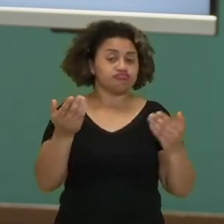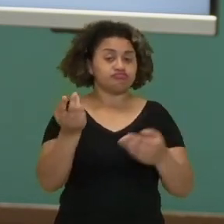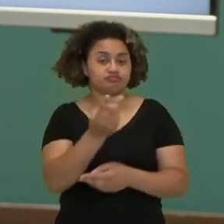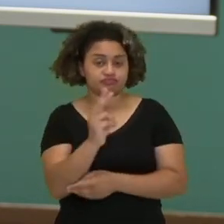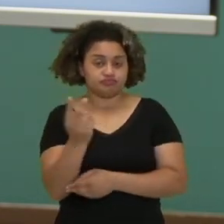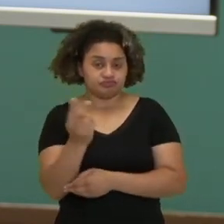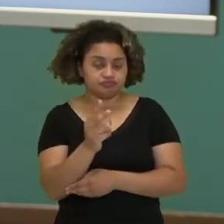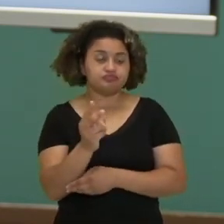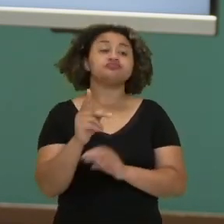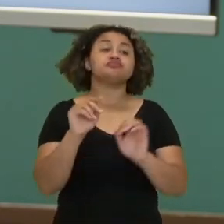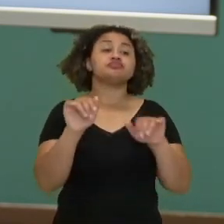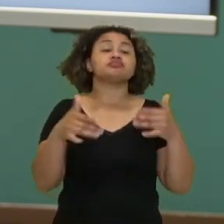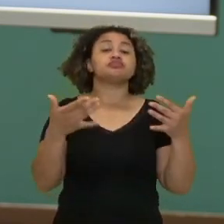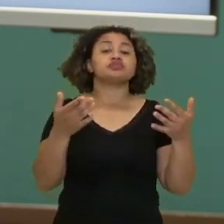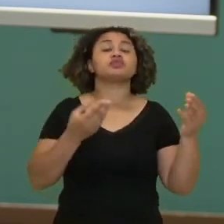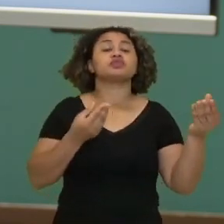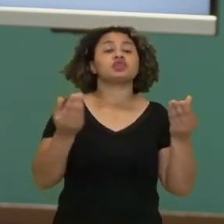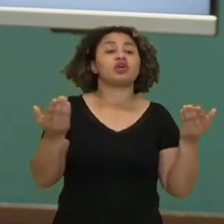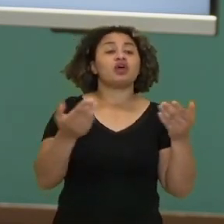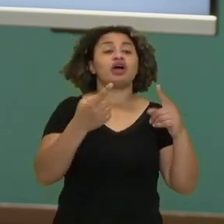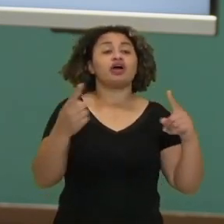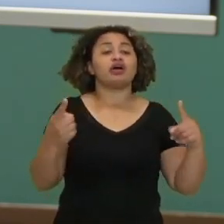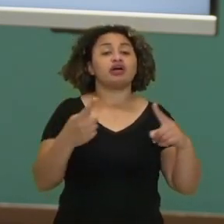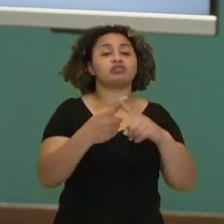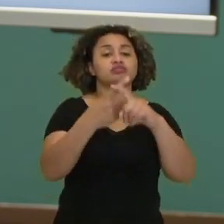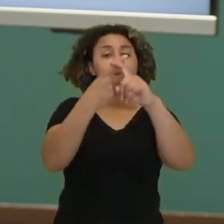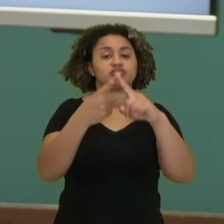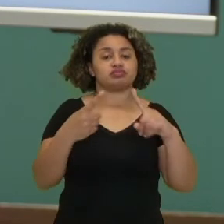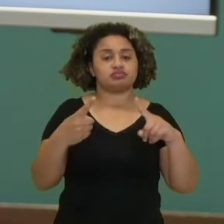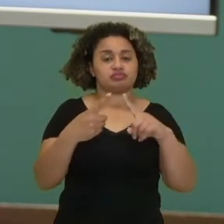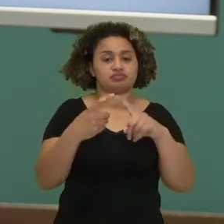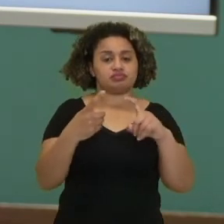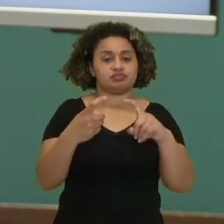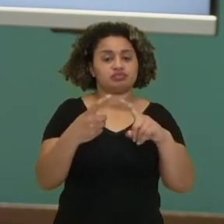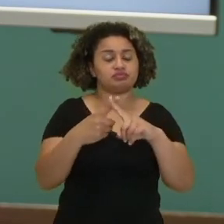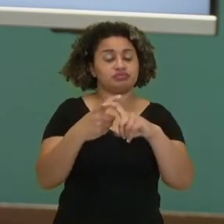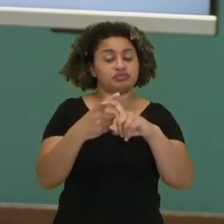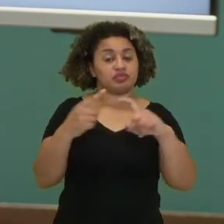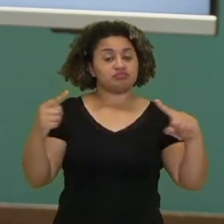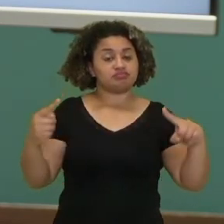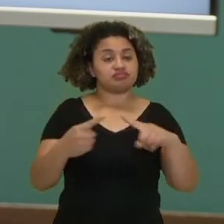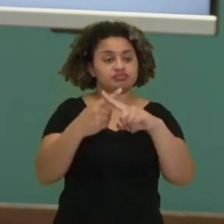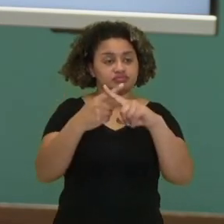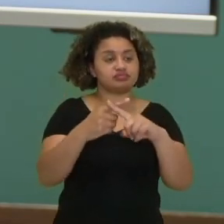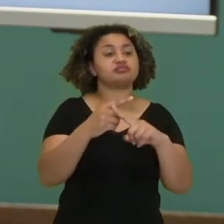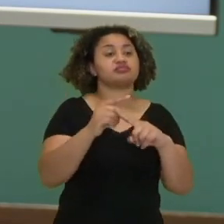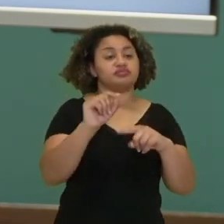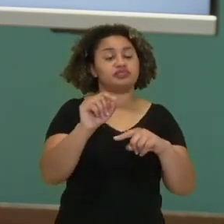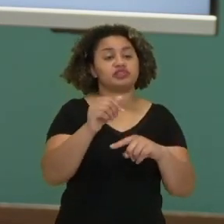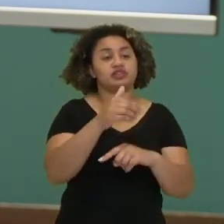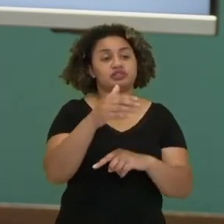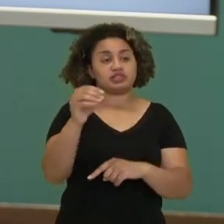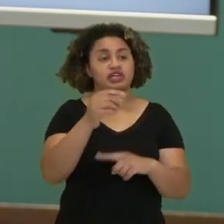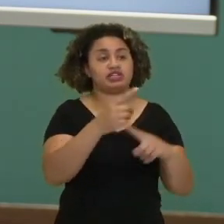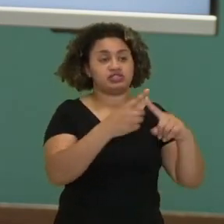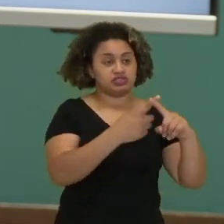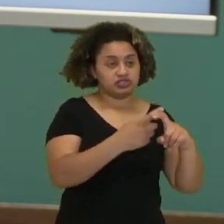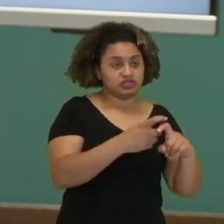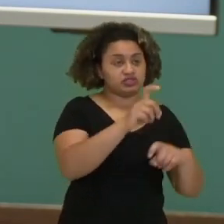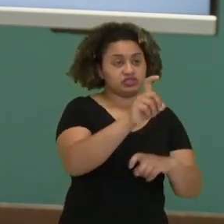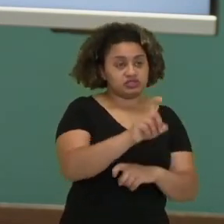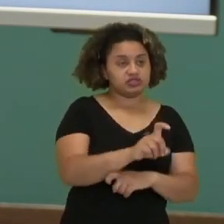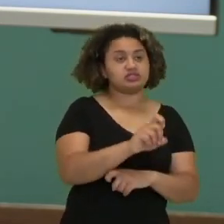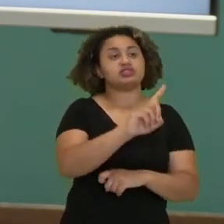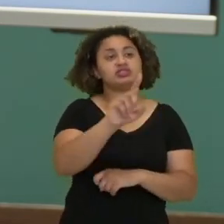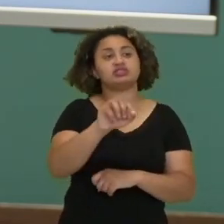Então, agora eu vou fazer uma multiplicação cruzada. Eu vou fazer 100 vezes x, 100 x. Olha